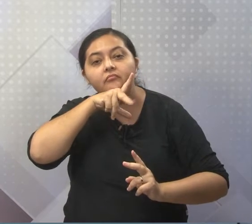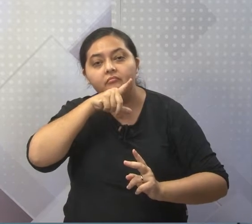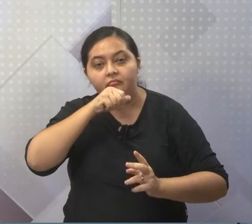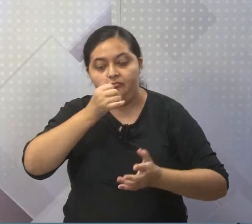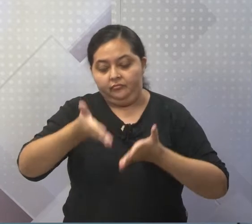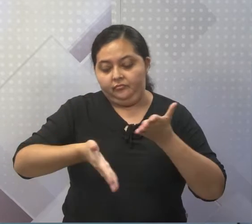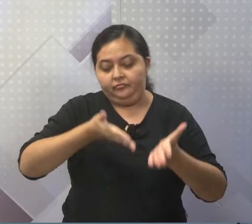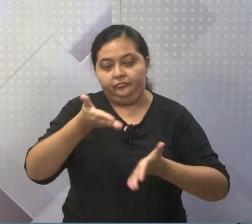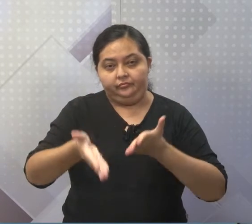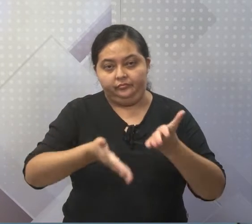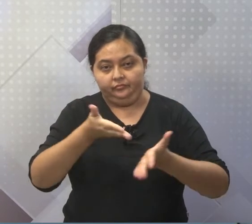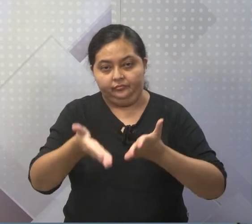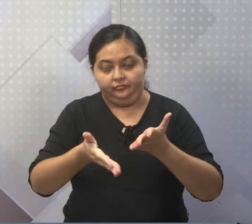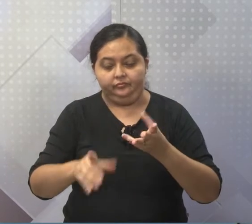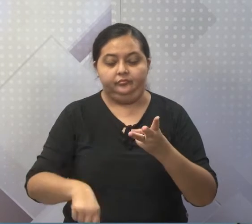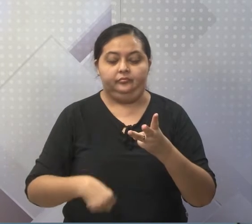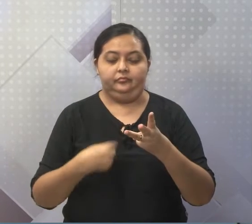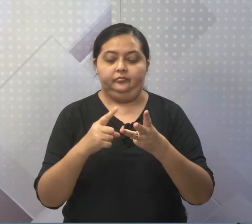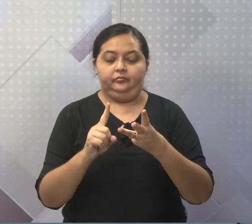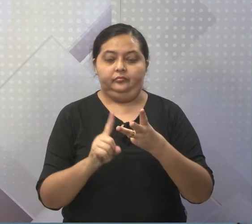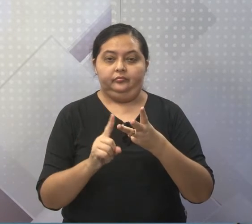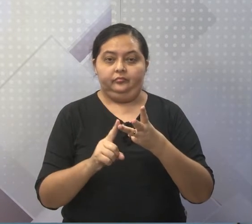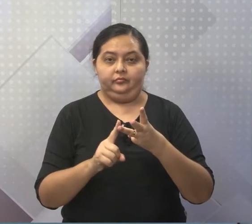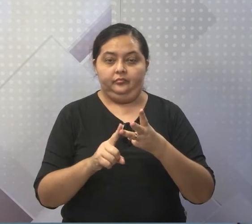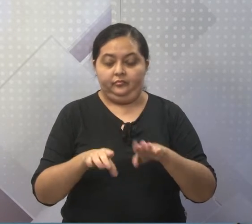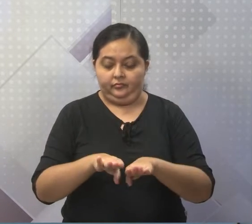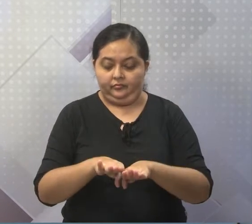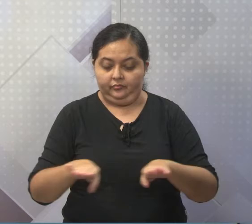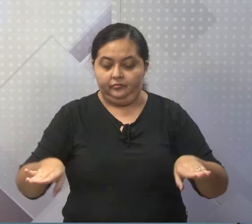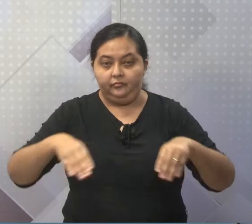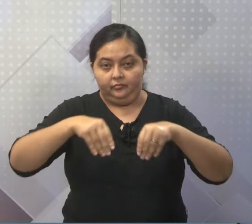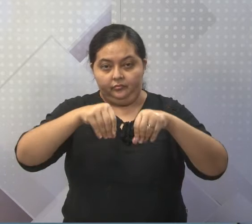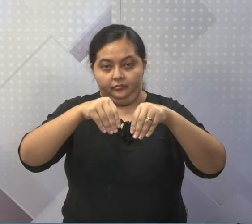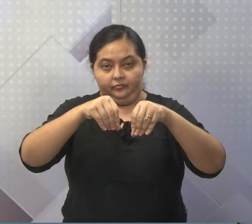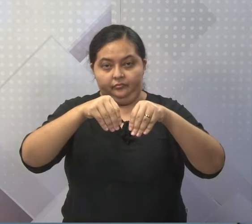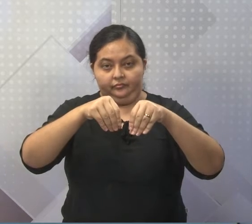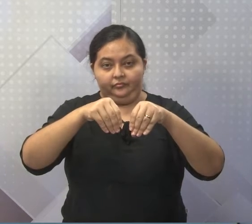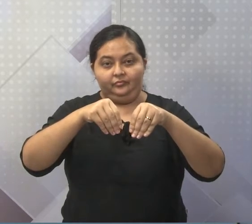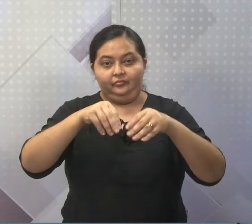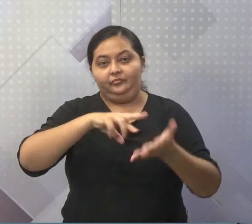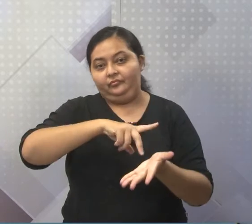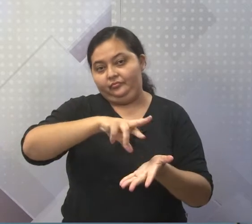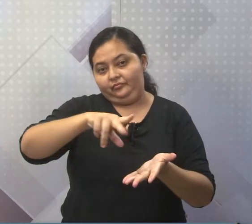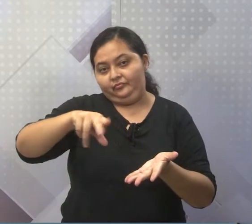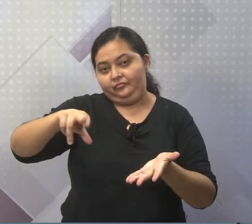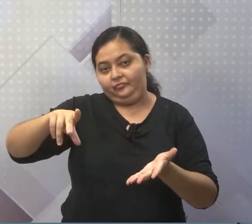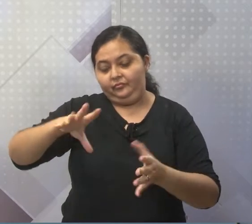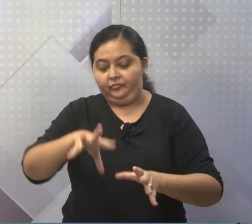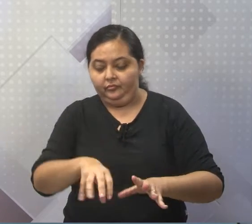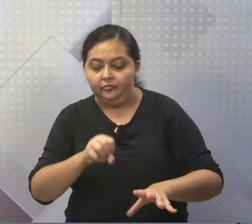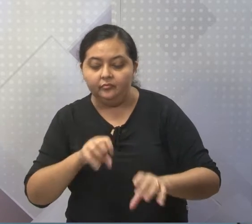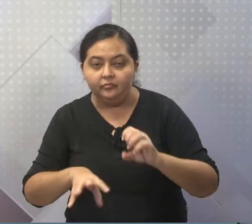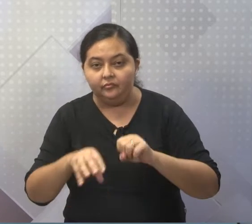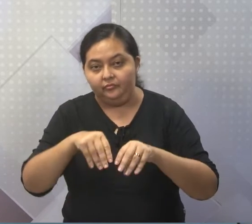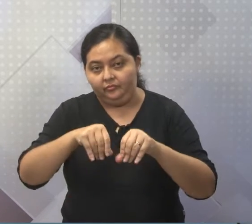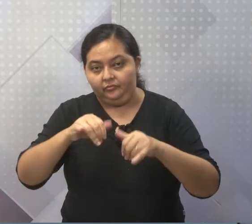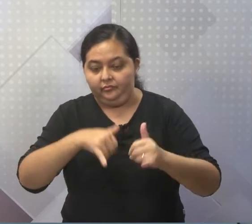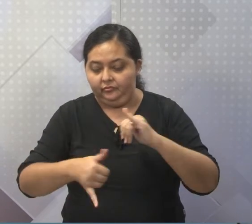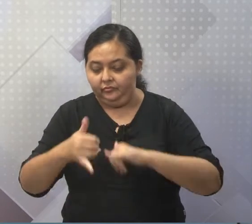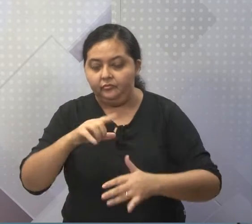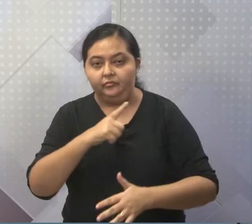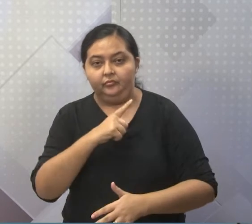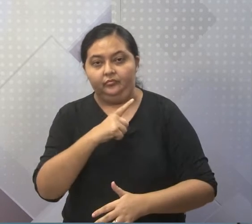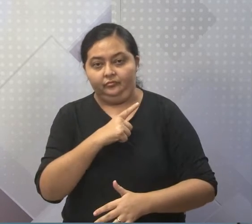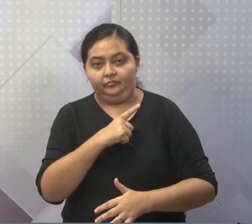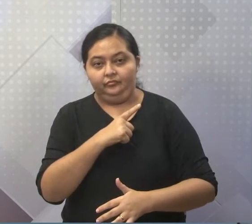ou reprodução de animais e também tem um extrativismo que é uma atividade econômica e retirada dos recursos naturais do subsolo